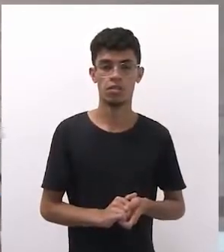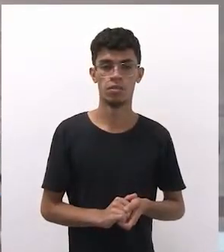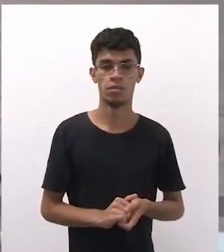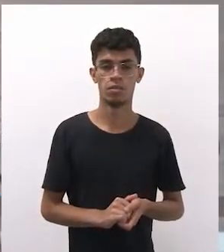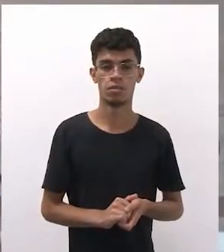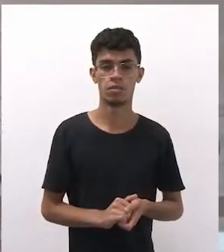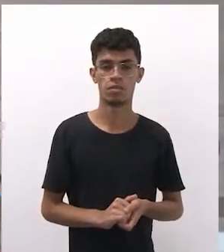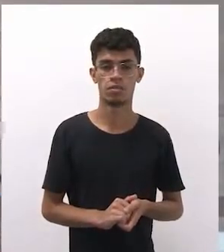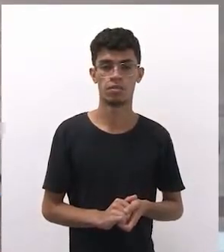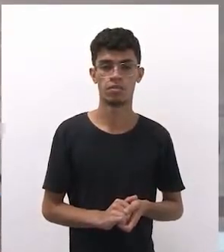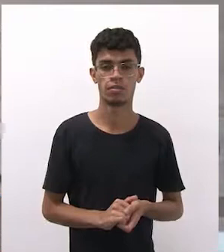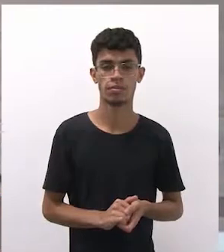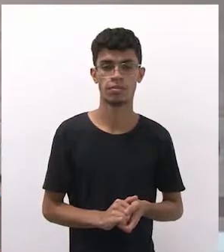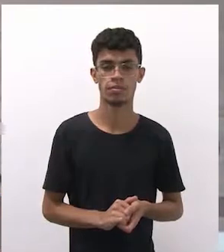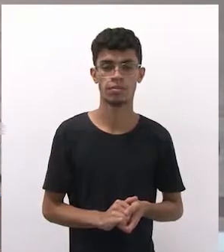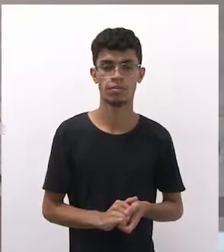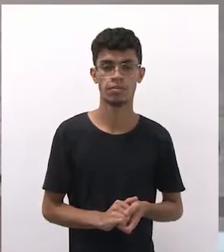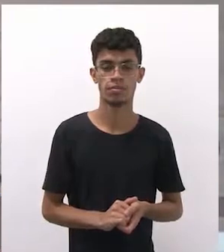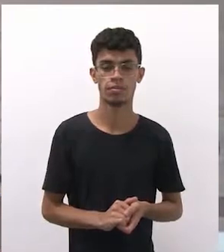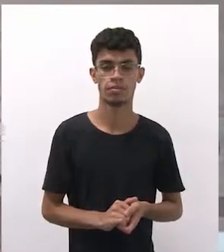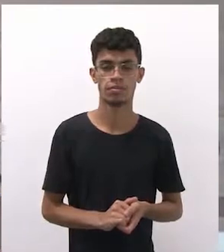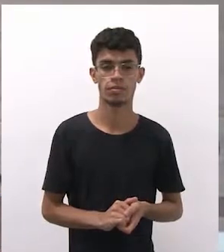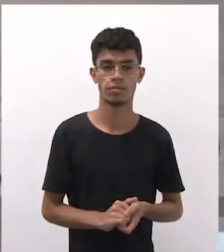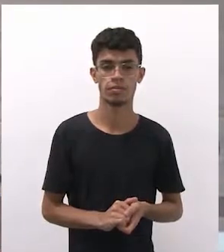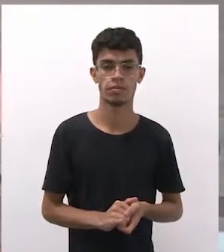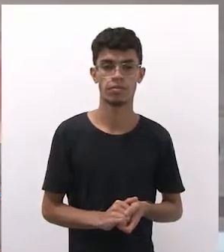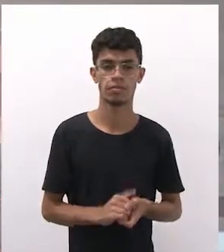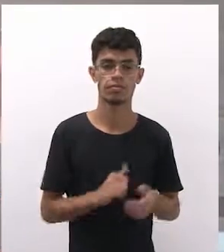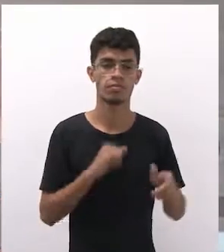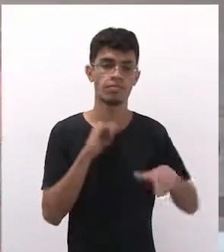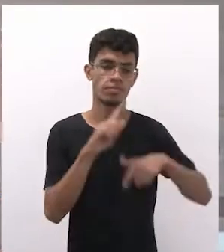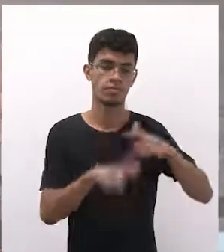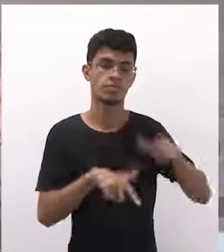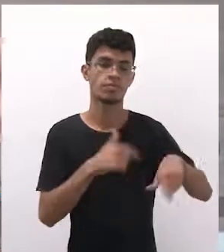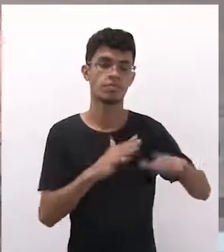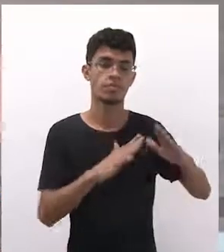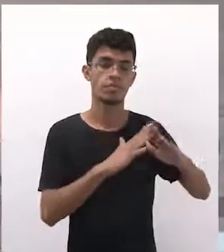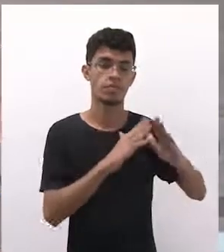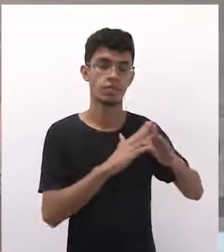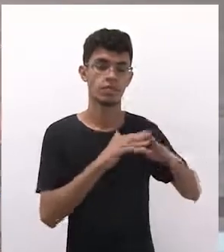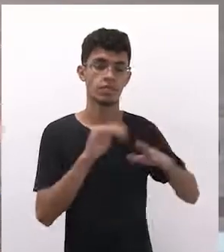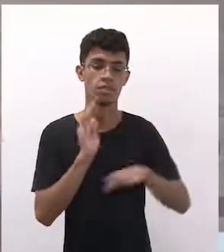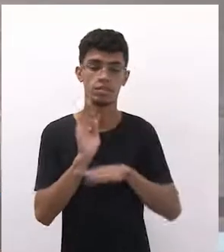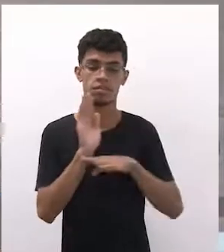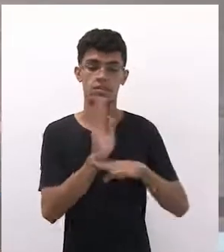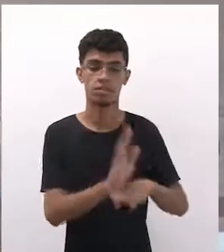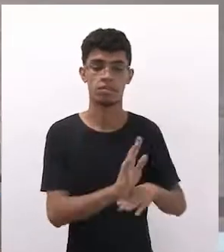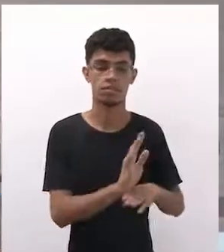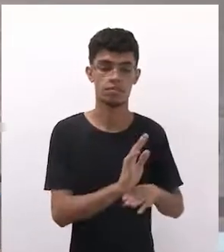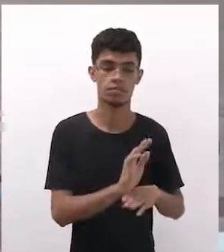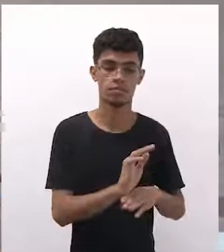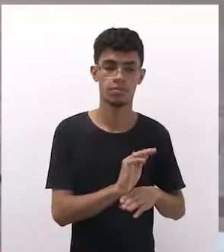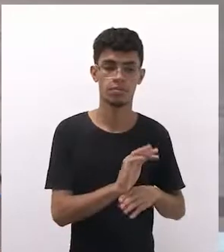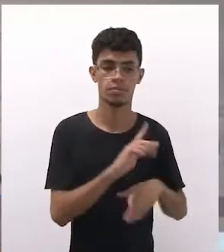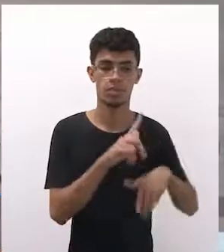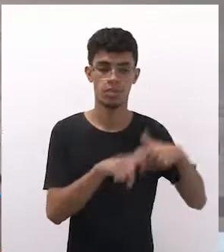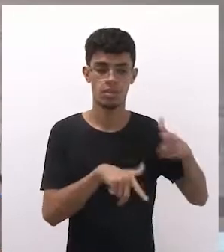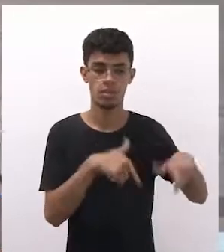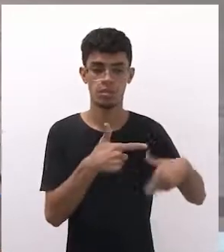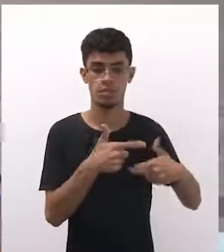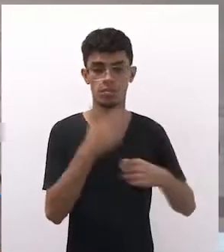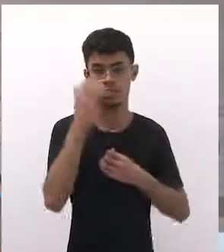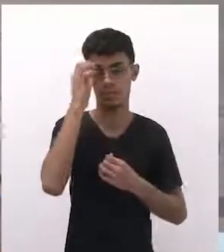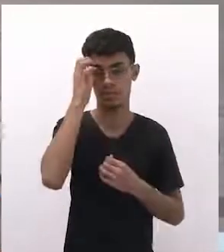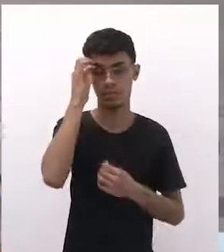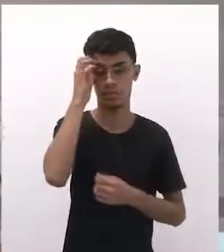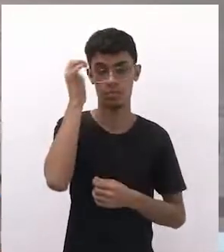ouviu falar, para trabalhar, para ajudar na casa, né? Porque muitas vezes não é nem denominado trabalho propriamente dito, e